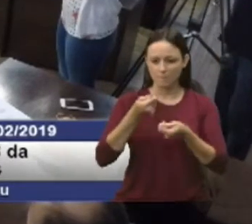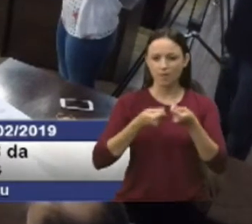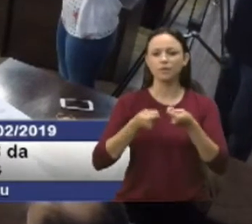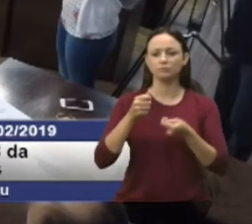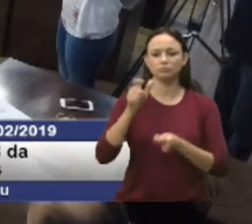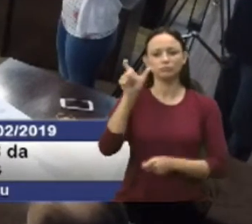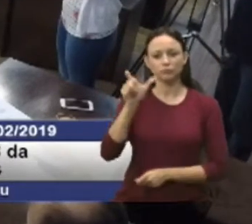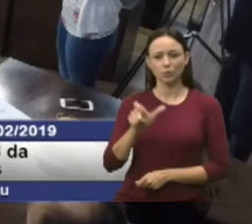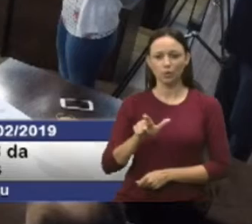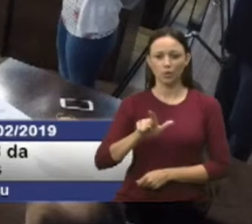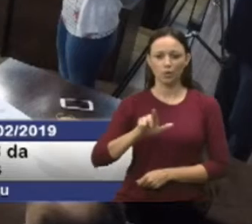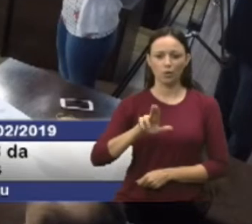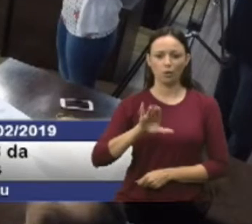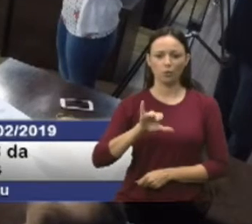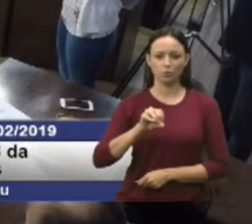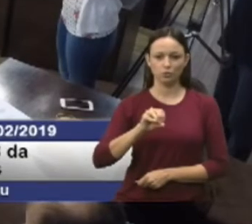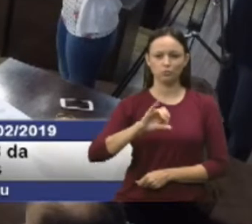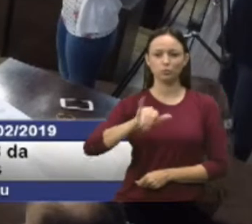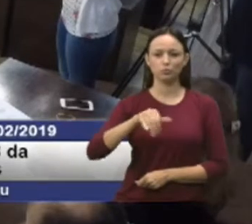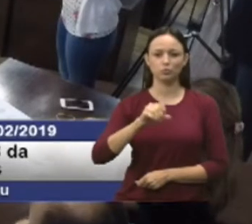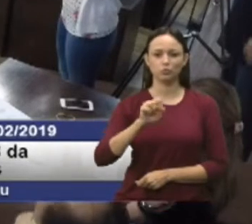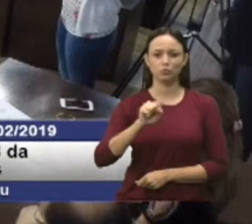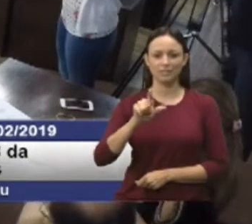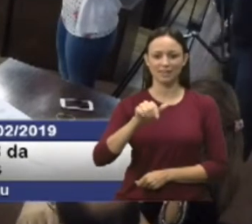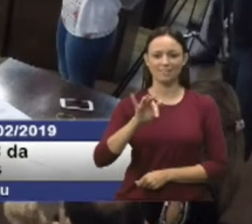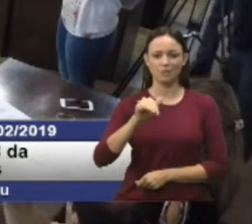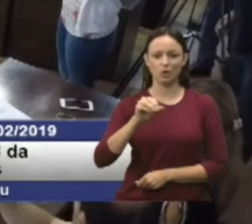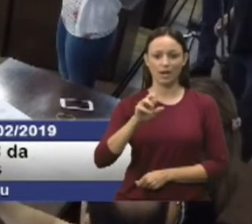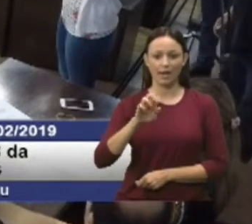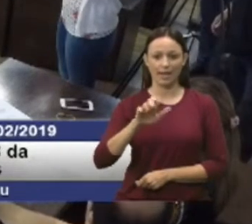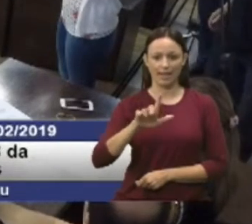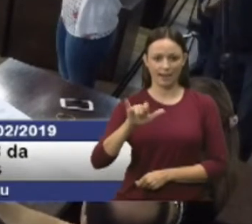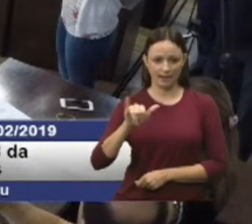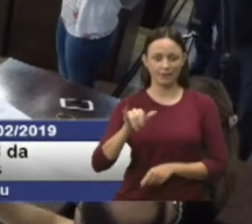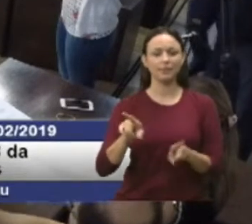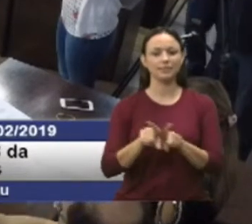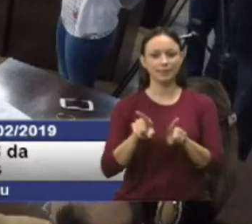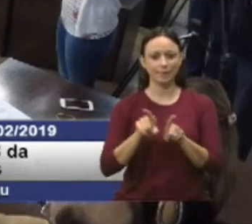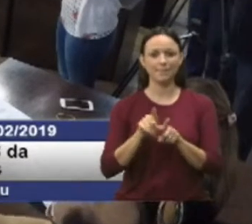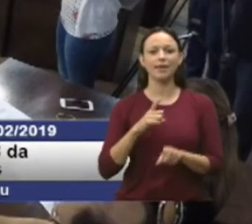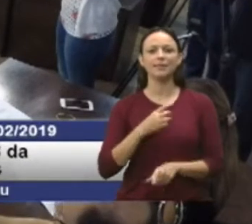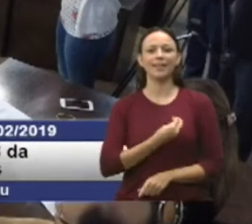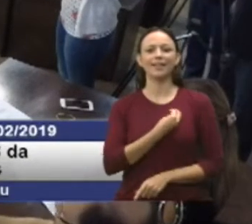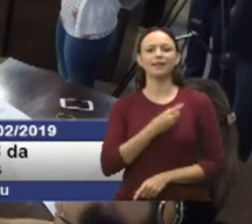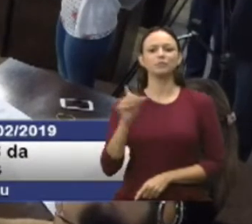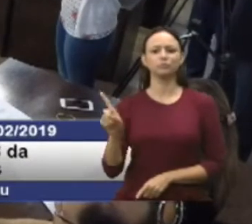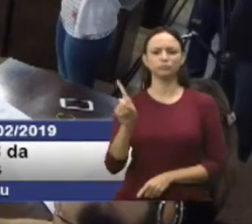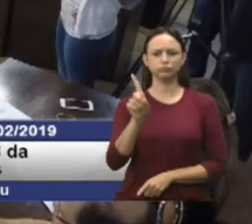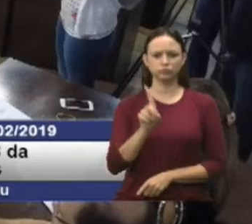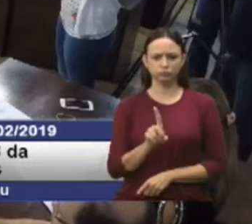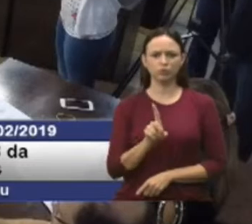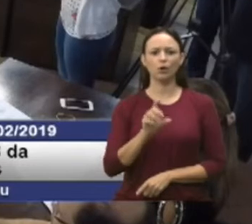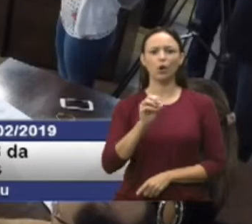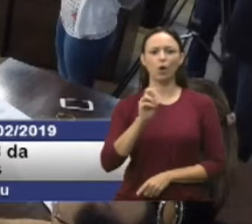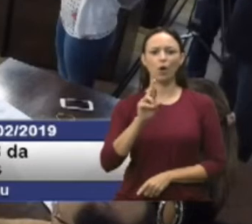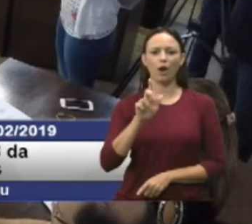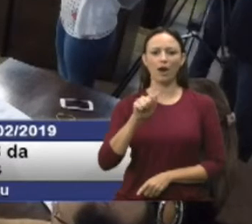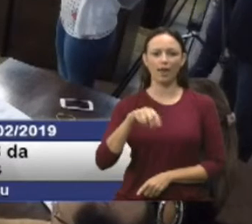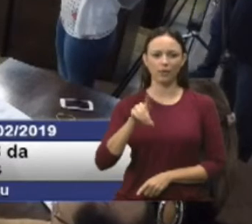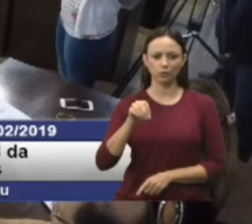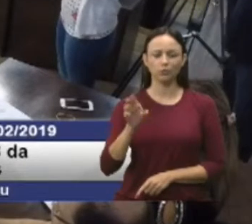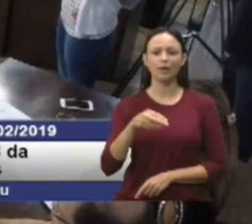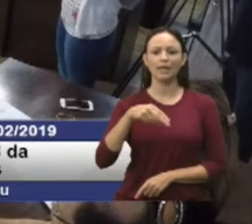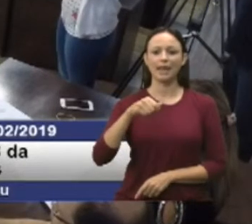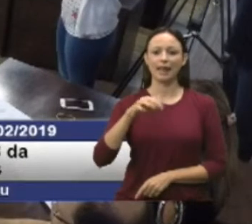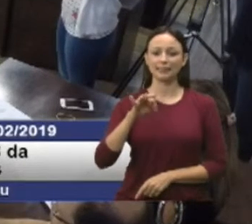senhor Lúcio José Fiorelli. Gostaria de registrar também a presença do Orlando Serra, da Natália